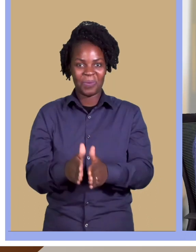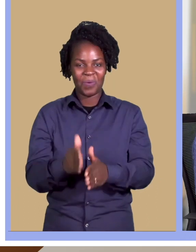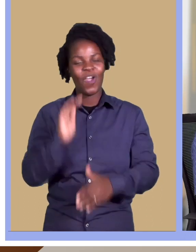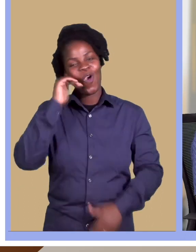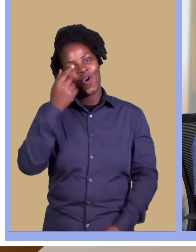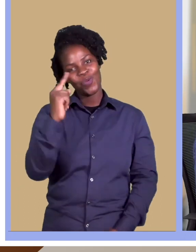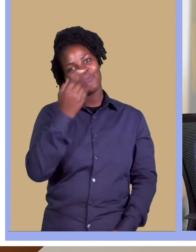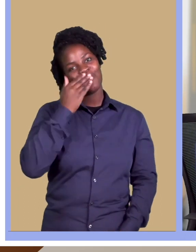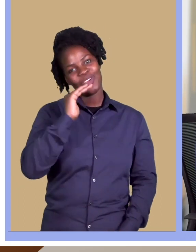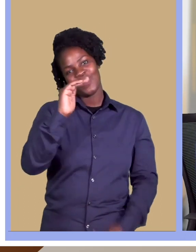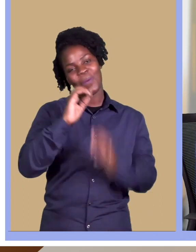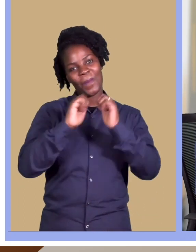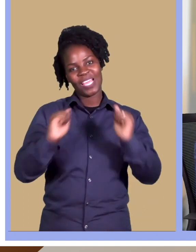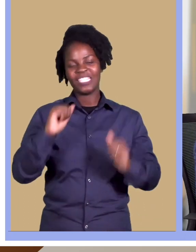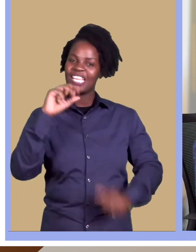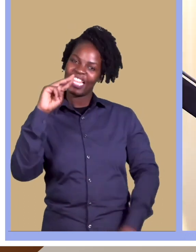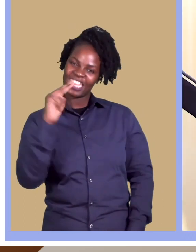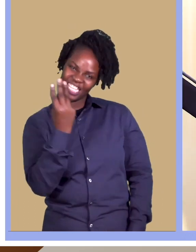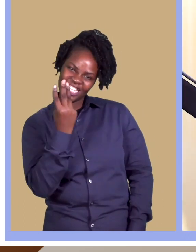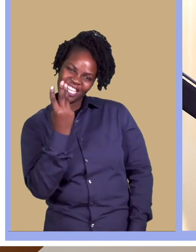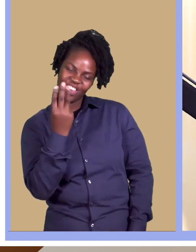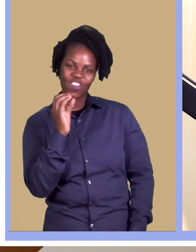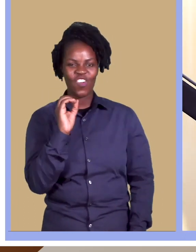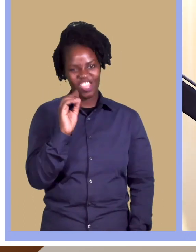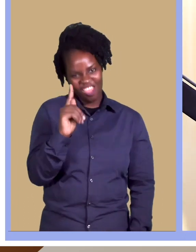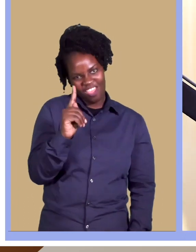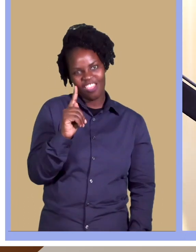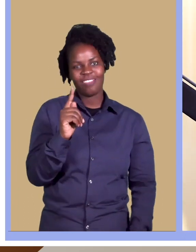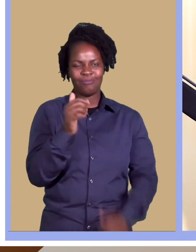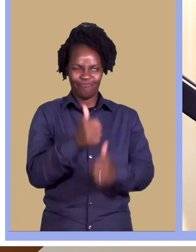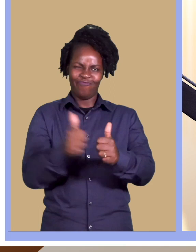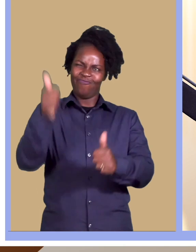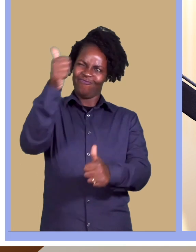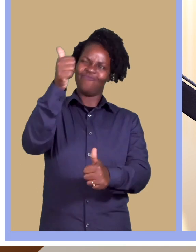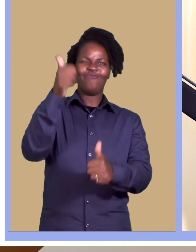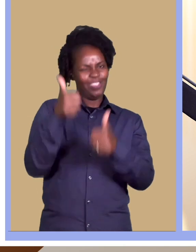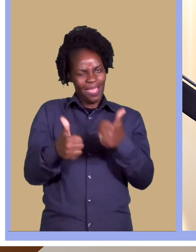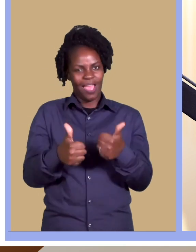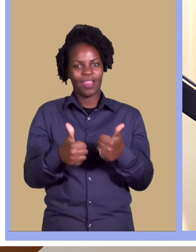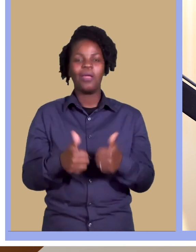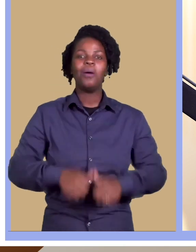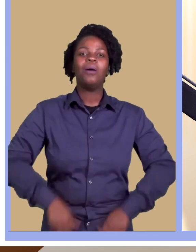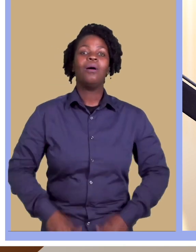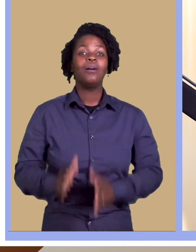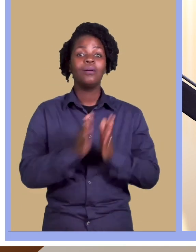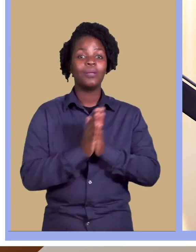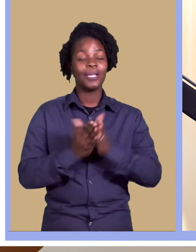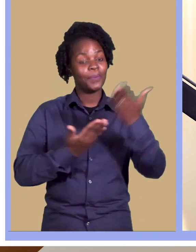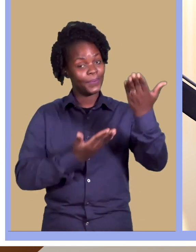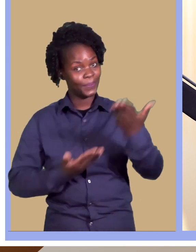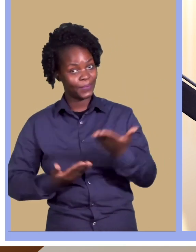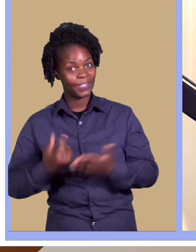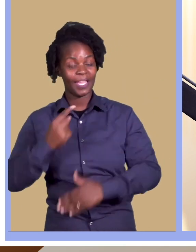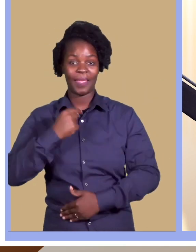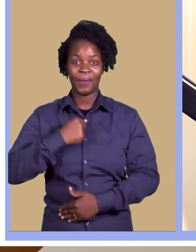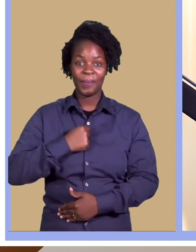pódio. Né? Então, muito obrigado por ter convidado a mim. Muito obrigado também por ter convidado ao FAMOD. Então, a